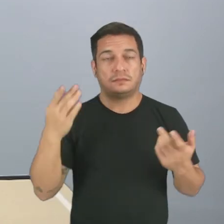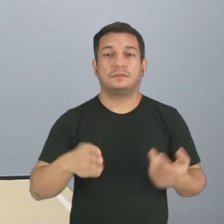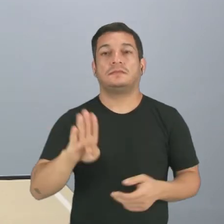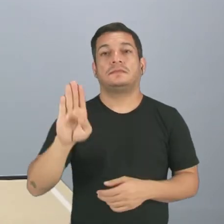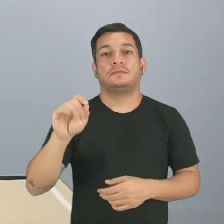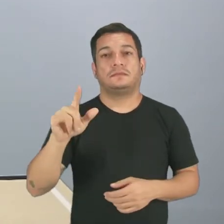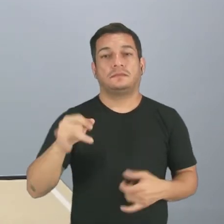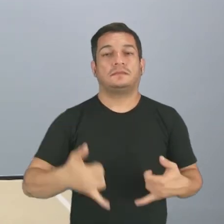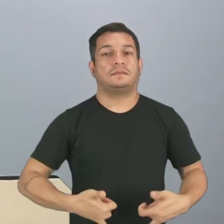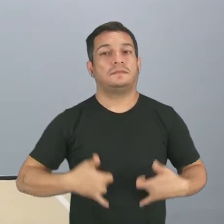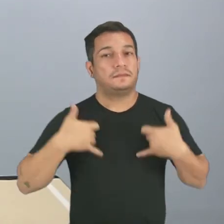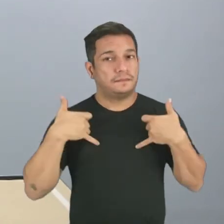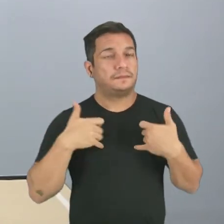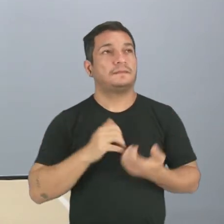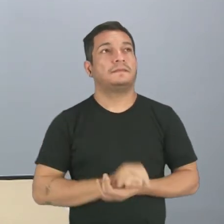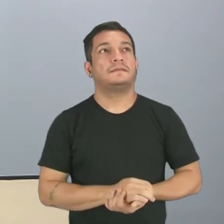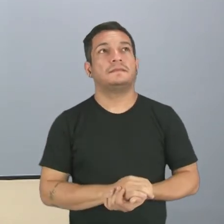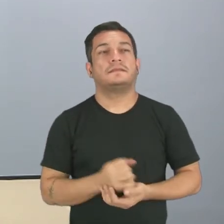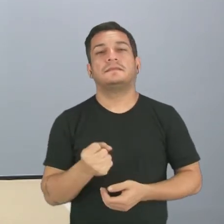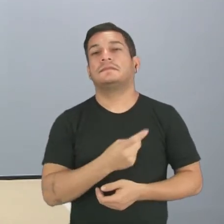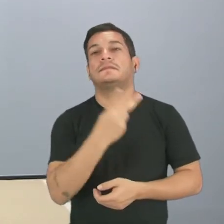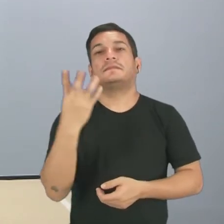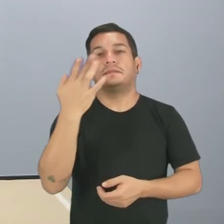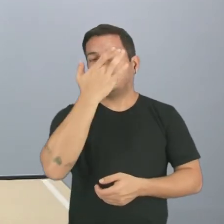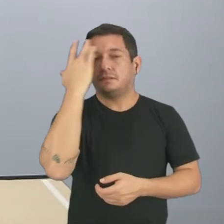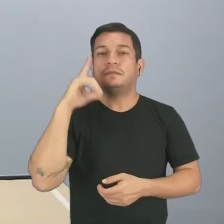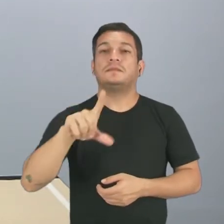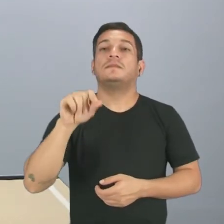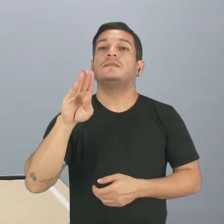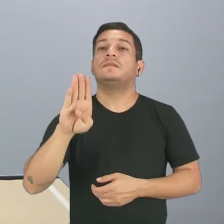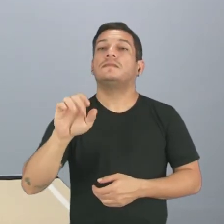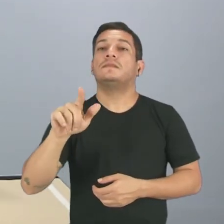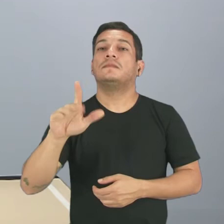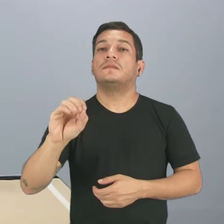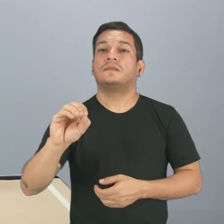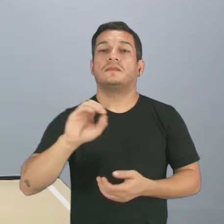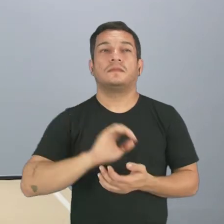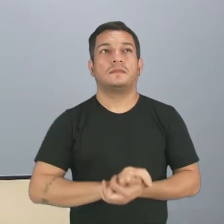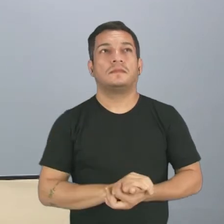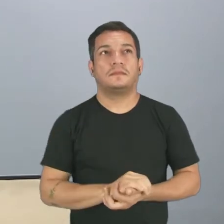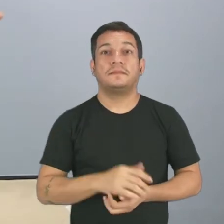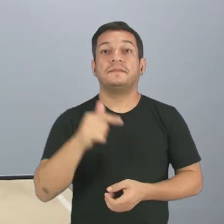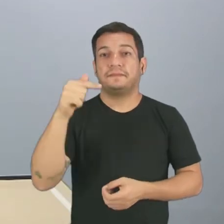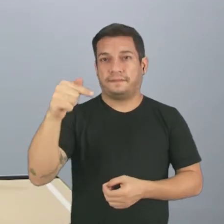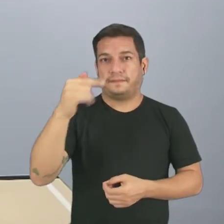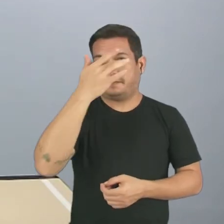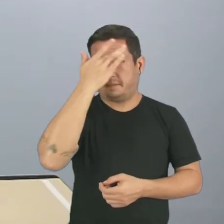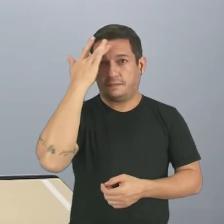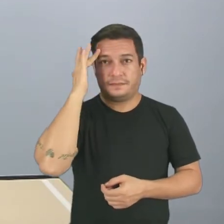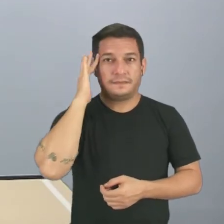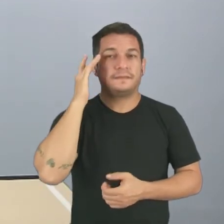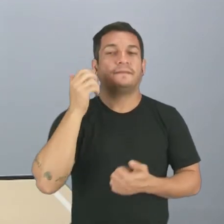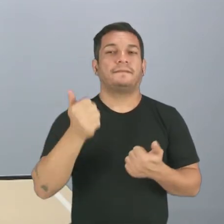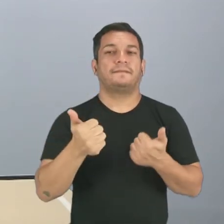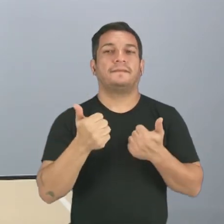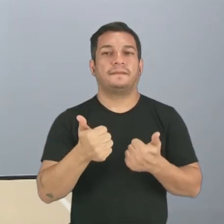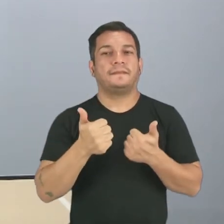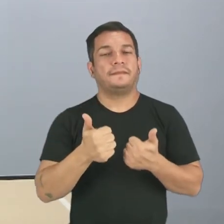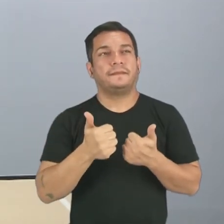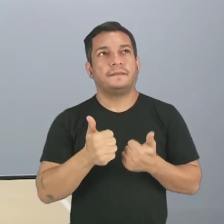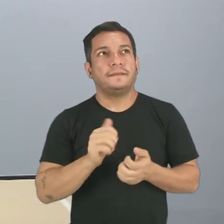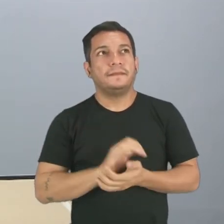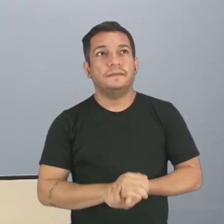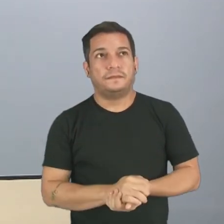bolo de aniversário. Quantas pessoas escolheram o bolo? 7 pessoas.